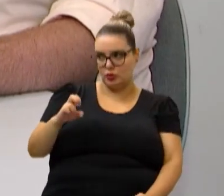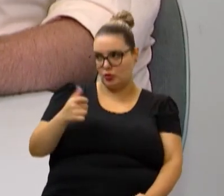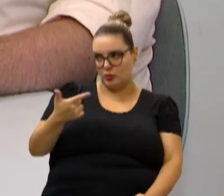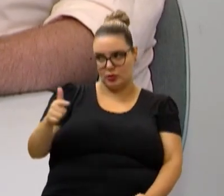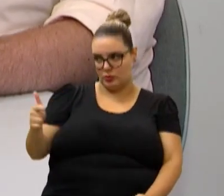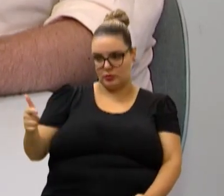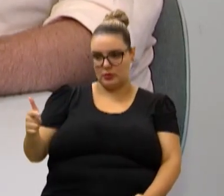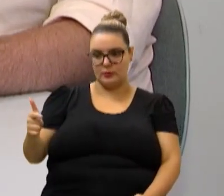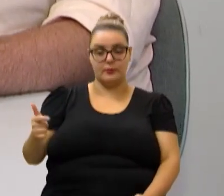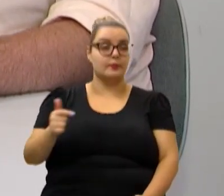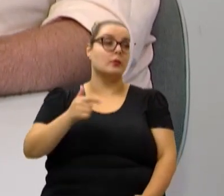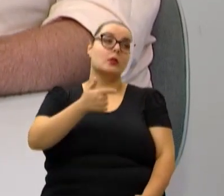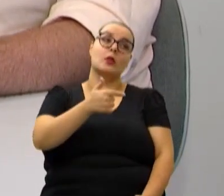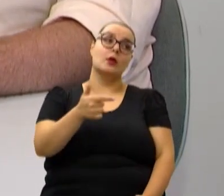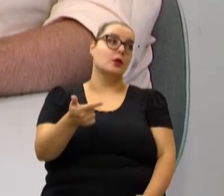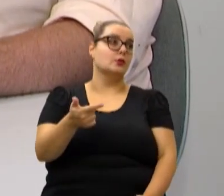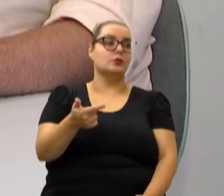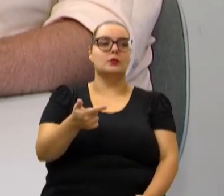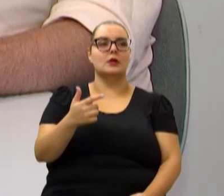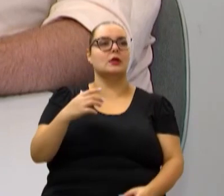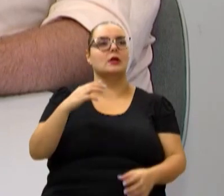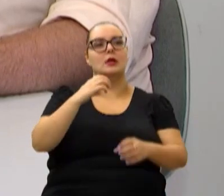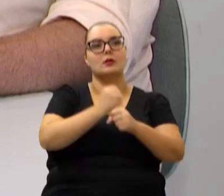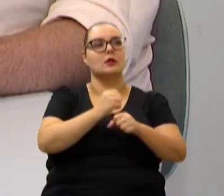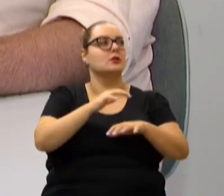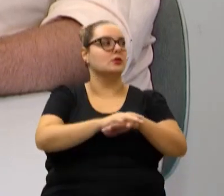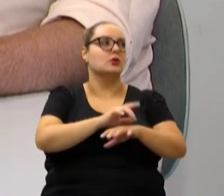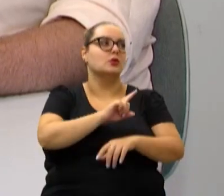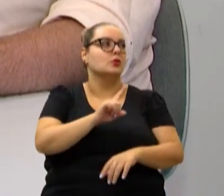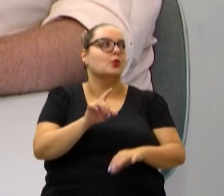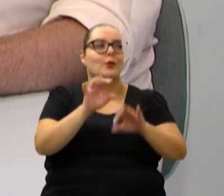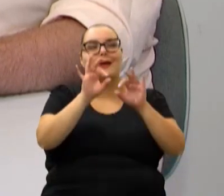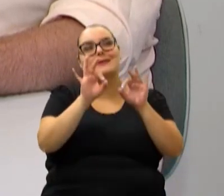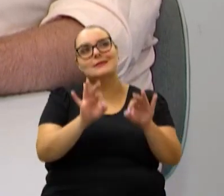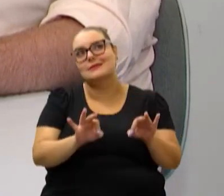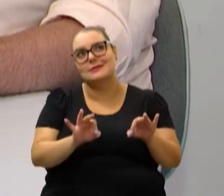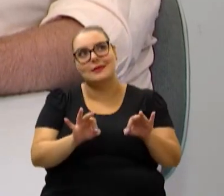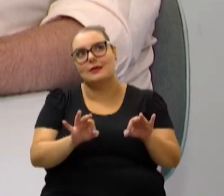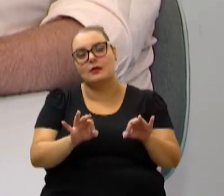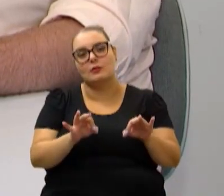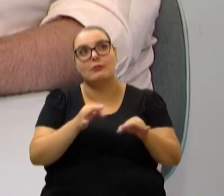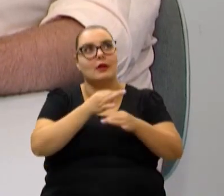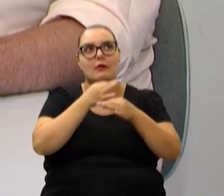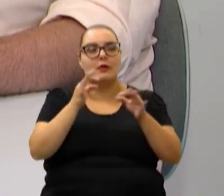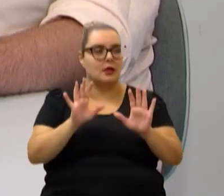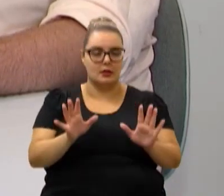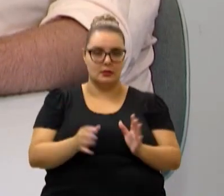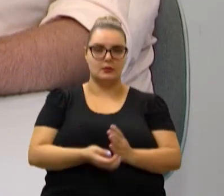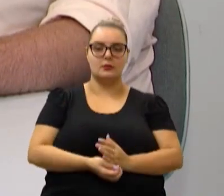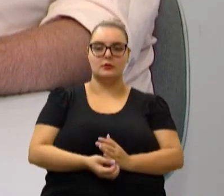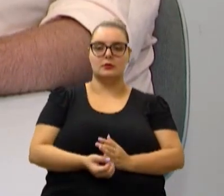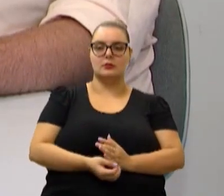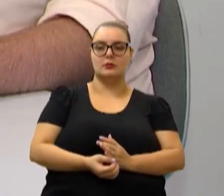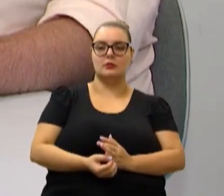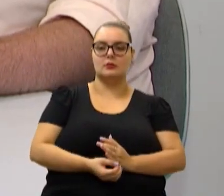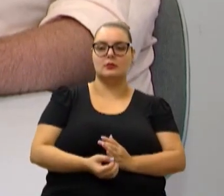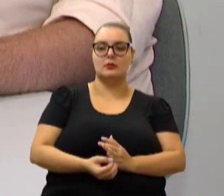crédito, porque isso não existe, né? Não existe. Essa forma não é exata, né? Isso é outra